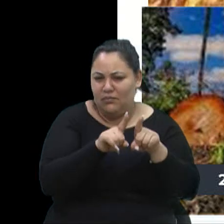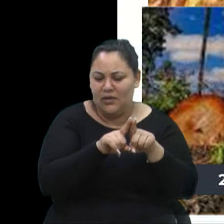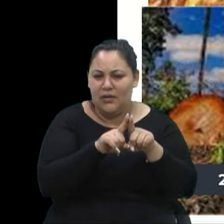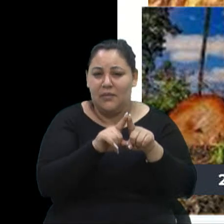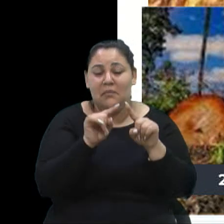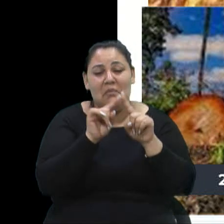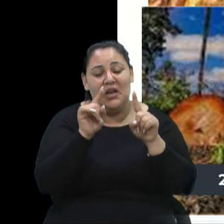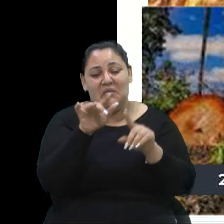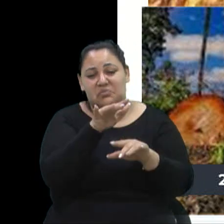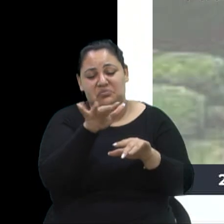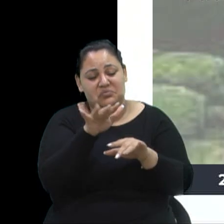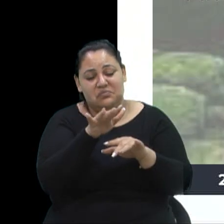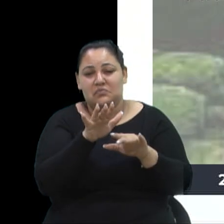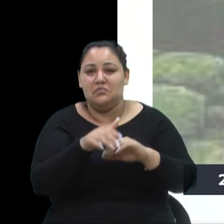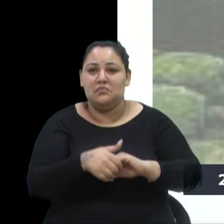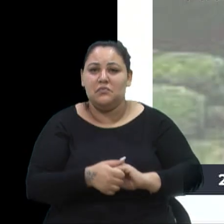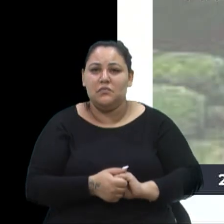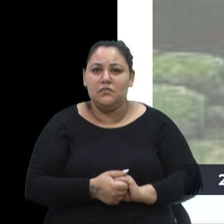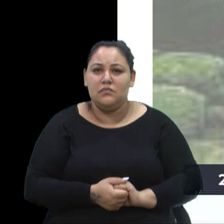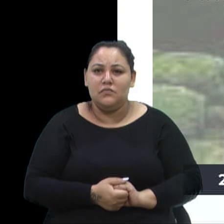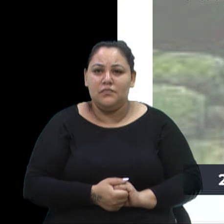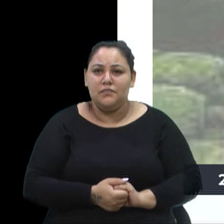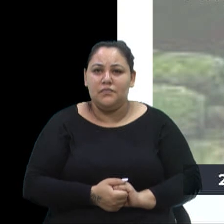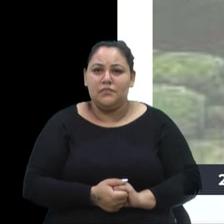talvez centro-oeste. Pode passar.